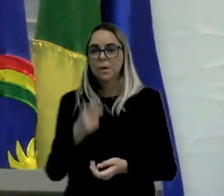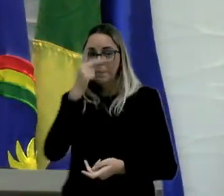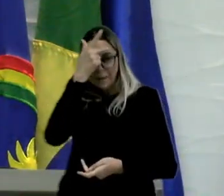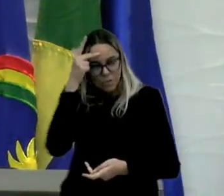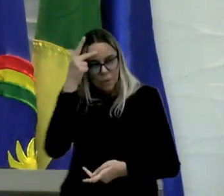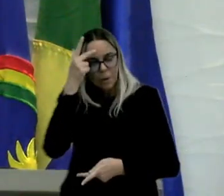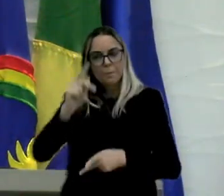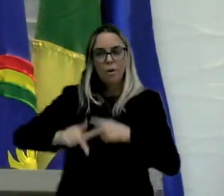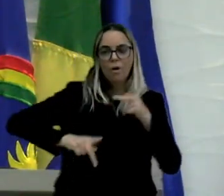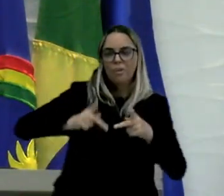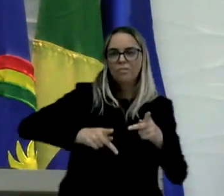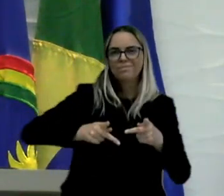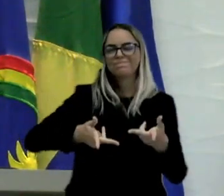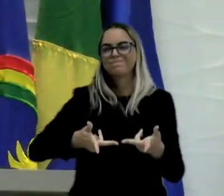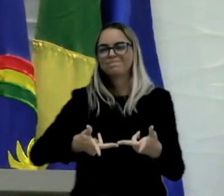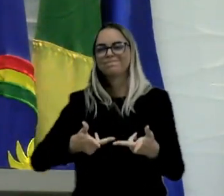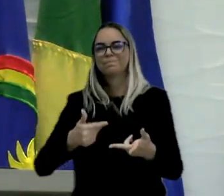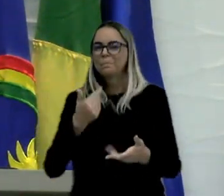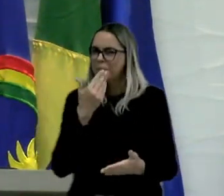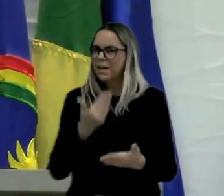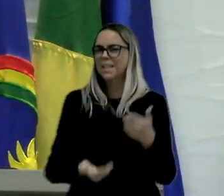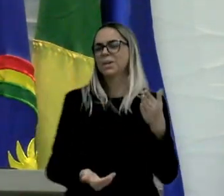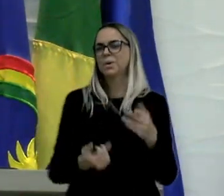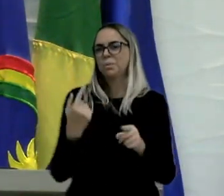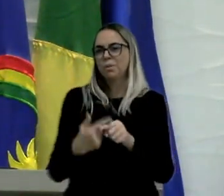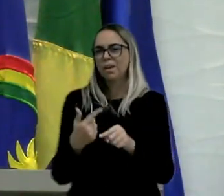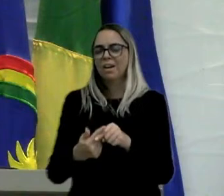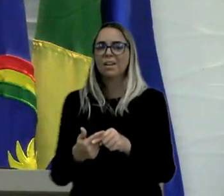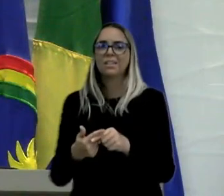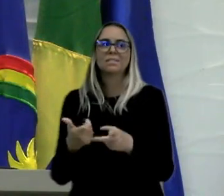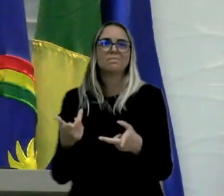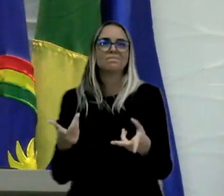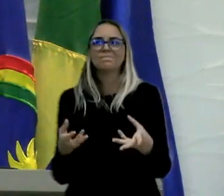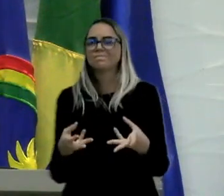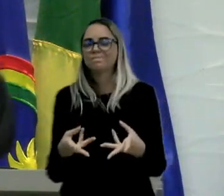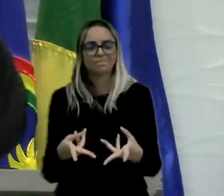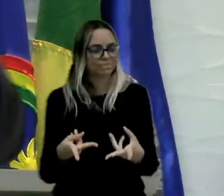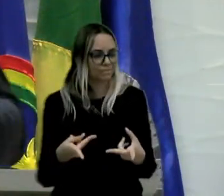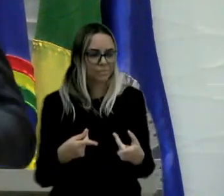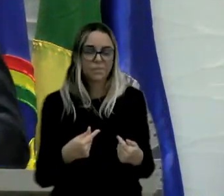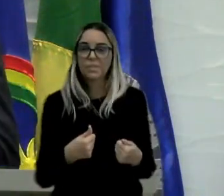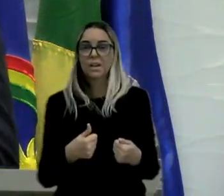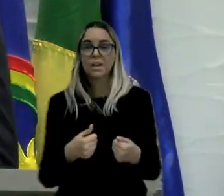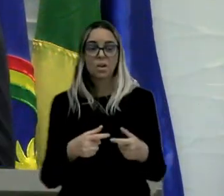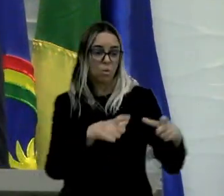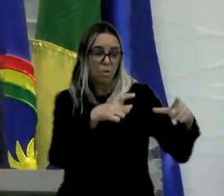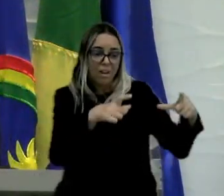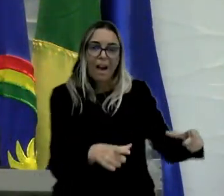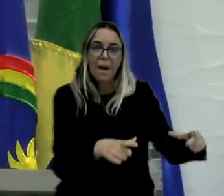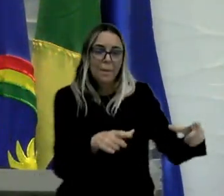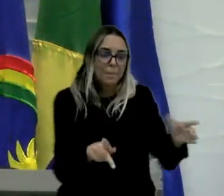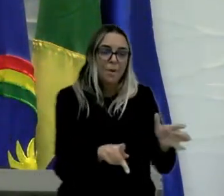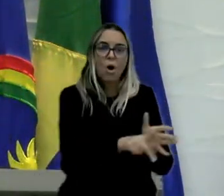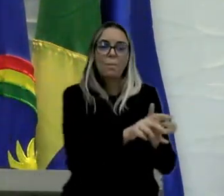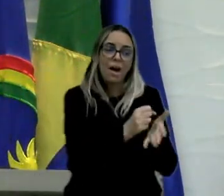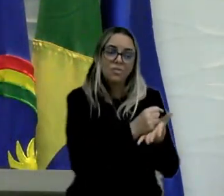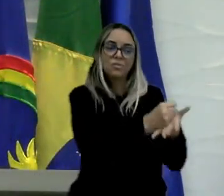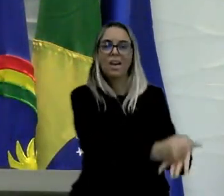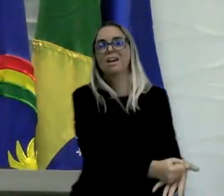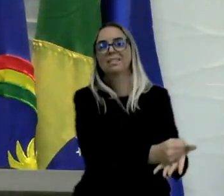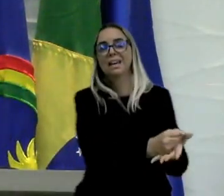perdeu por não ter aquele aquele ponto de apoio ali